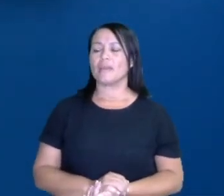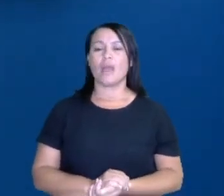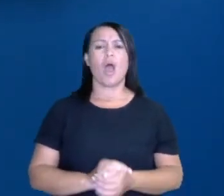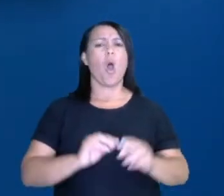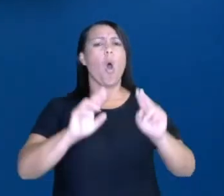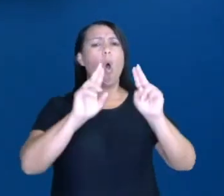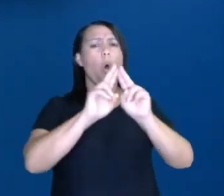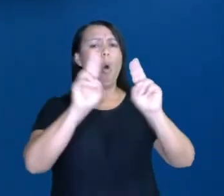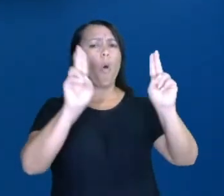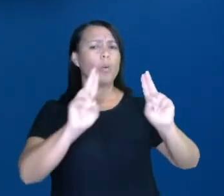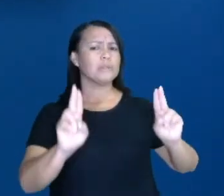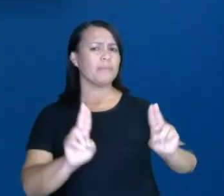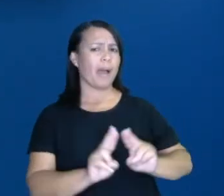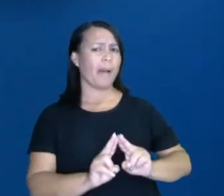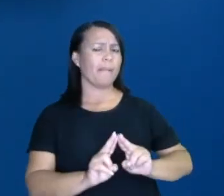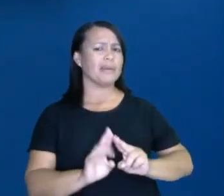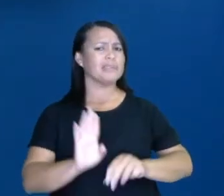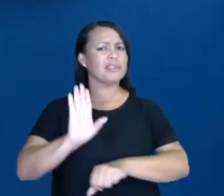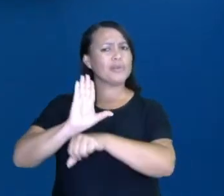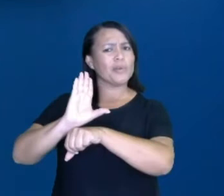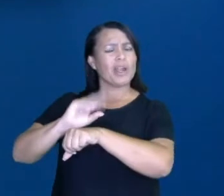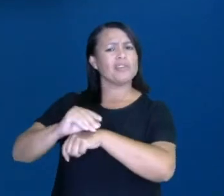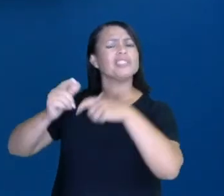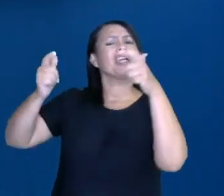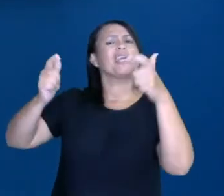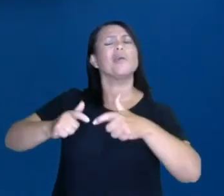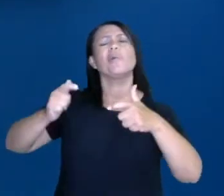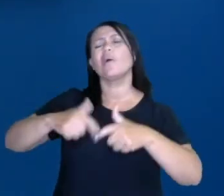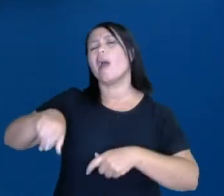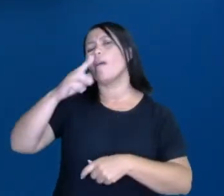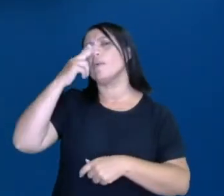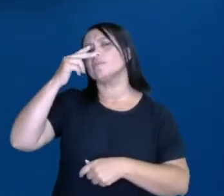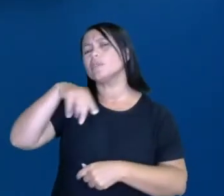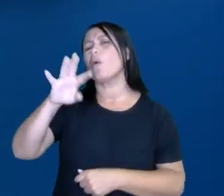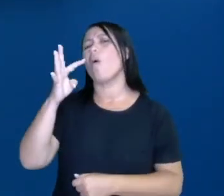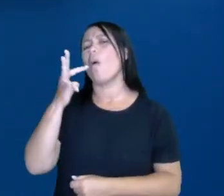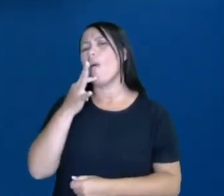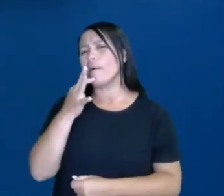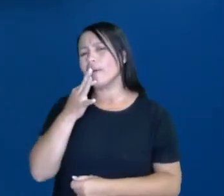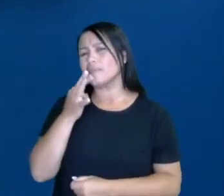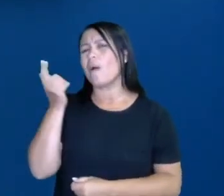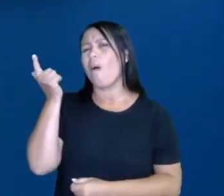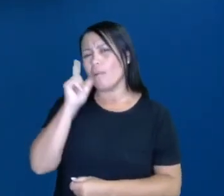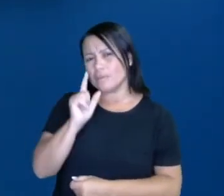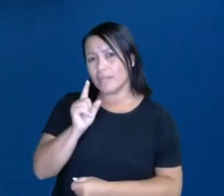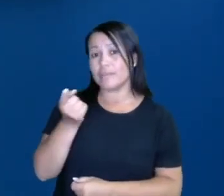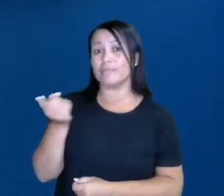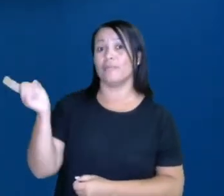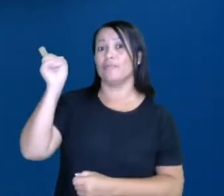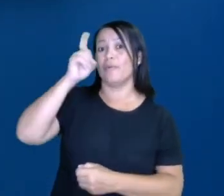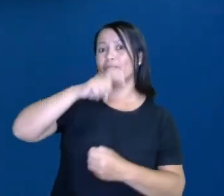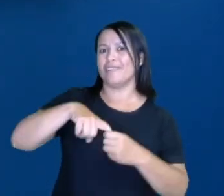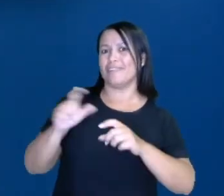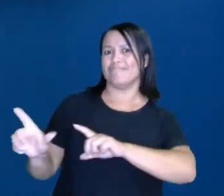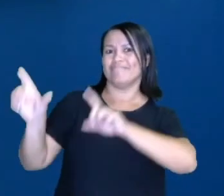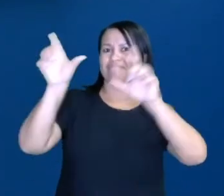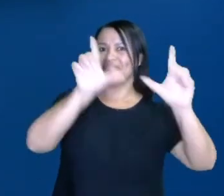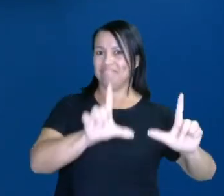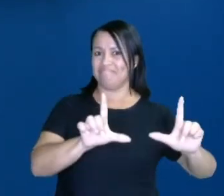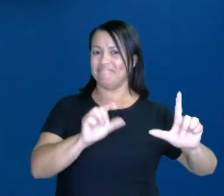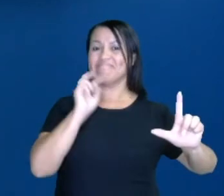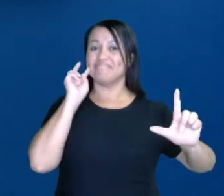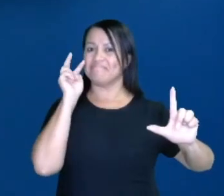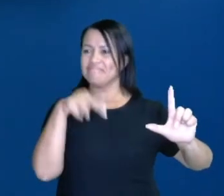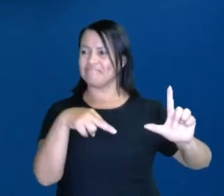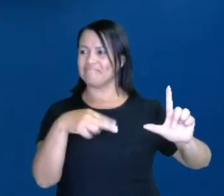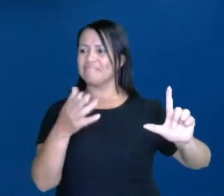Os mapas e a fotografia são de que lugar mesmo? Vocês conseguem identificar? Vamos voltar ao slide para vocês darem uma